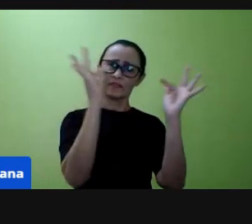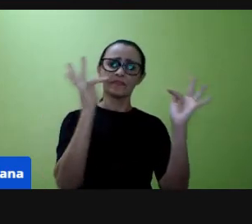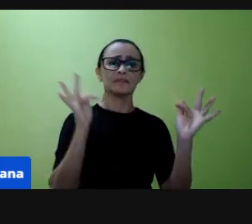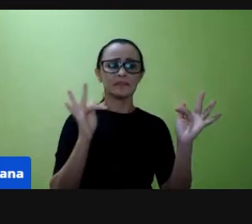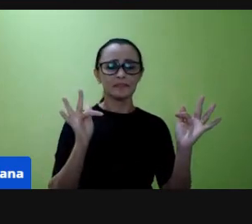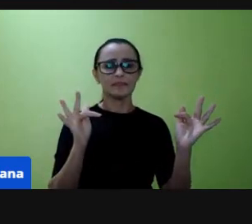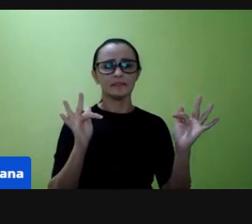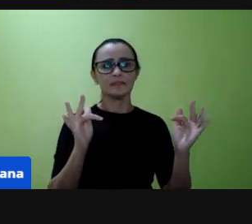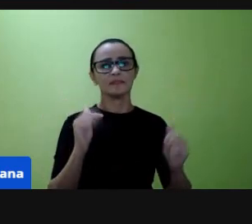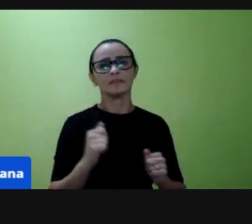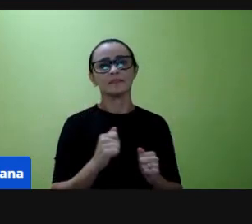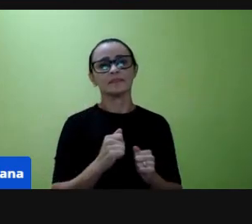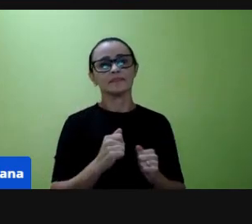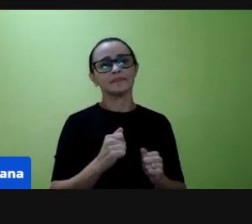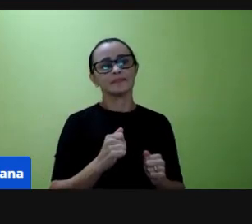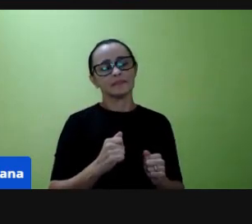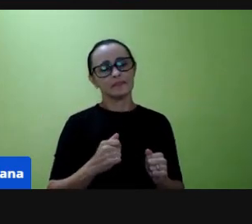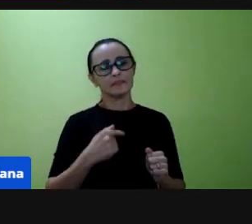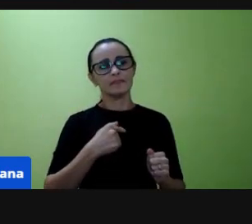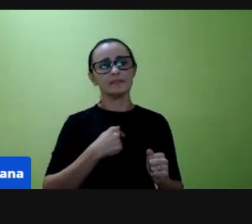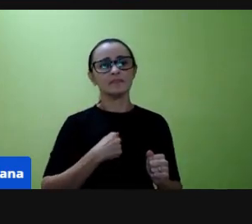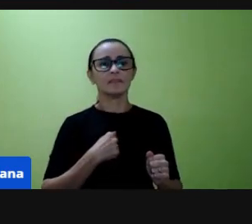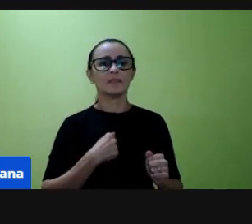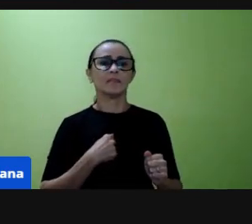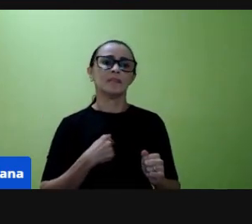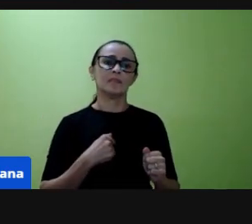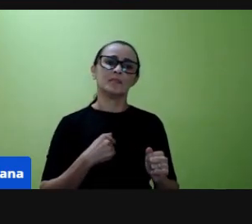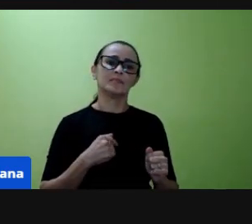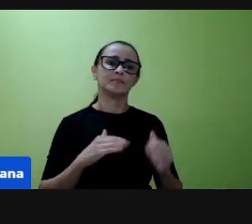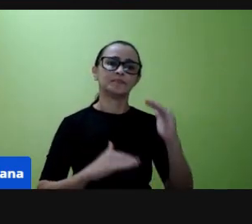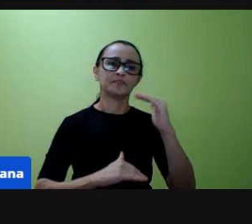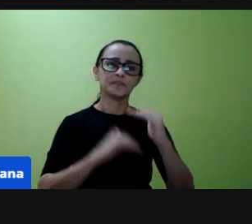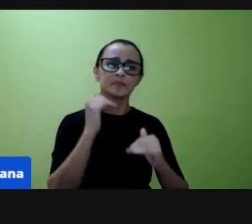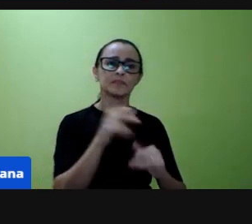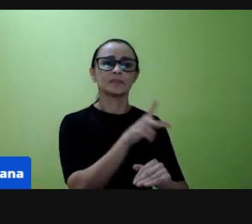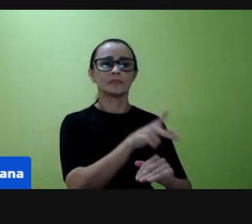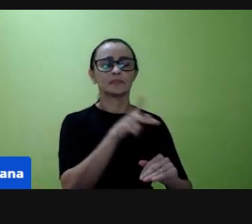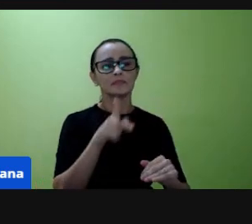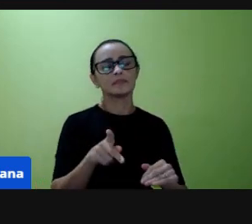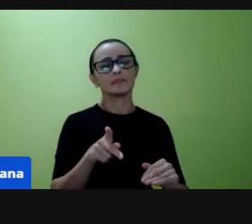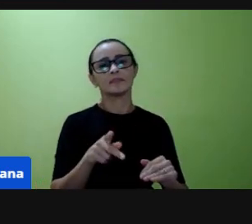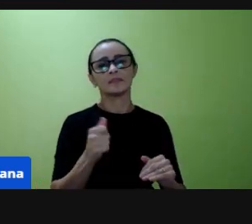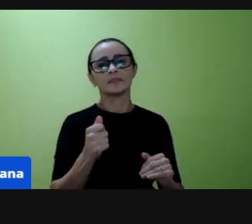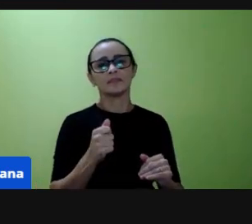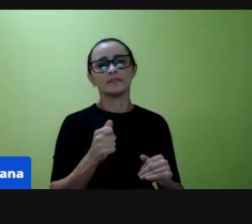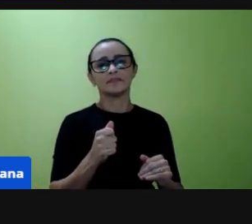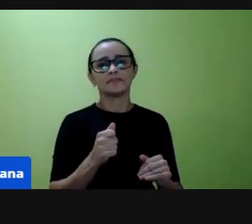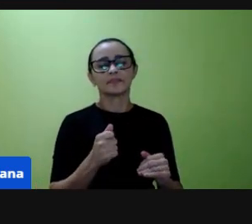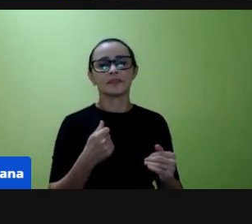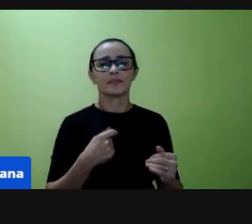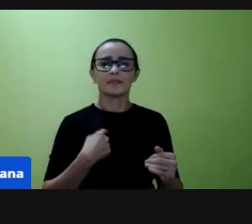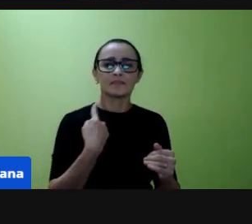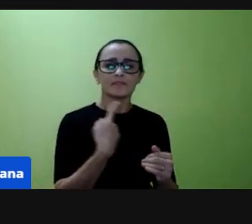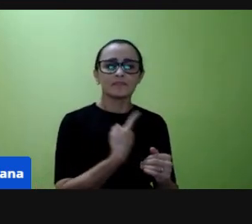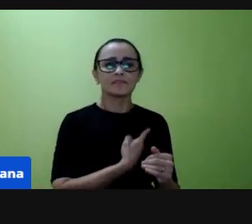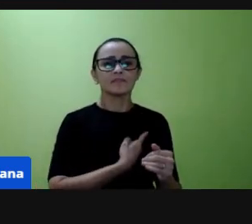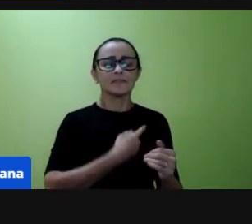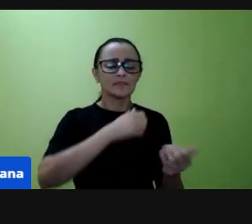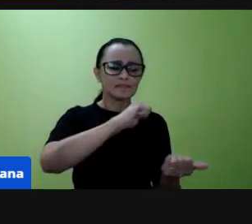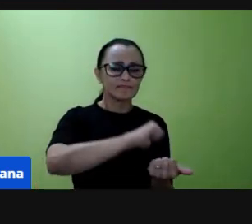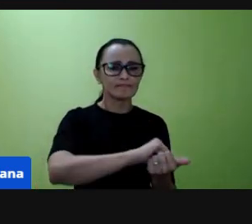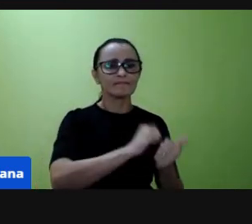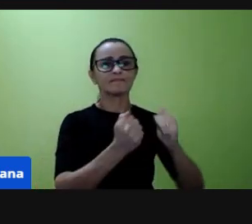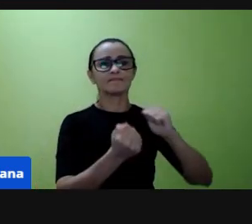falar isso porque eu vejo os colegas fazendo a mesma coisa, os professores têm uma facilidade muito grande, né, de se adequar,